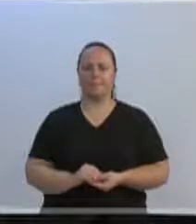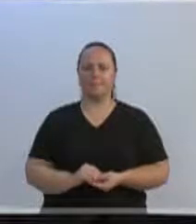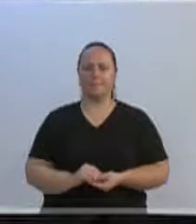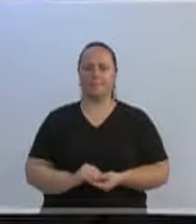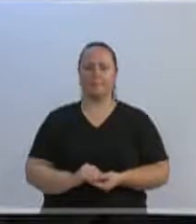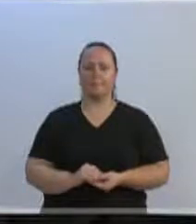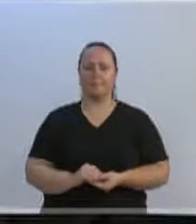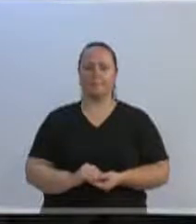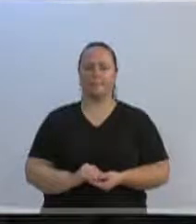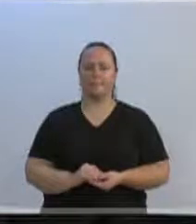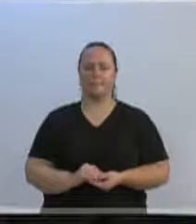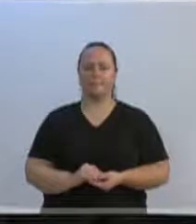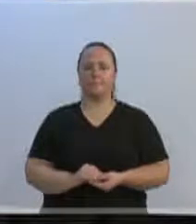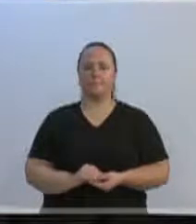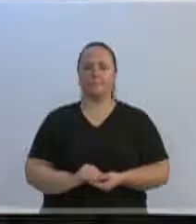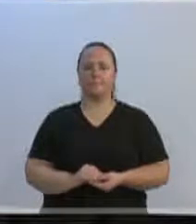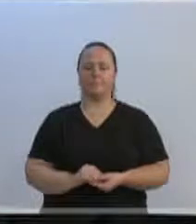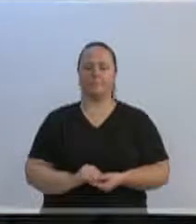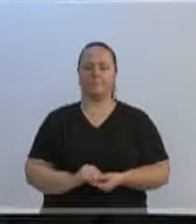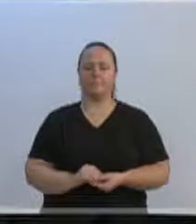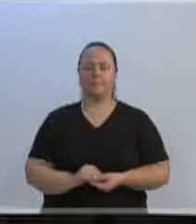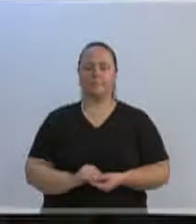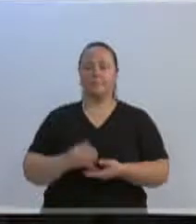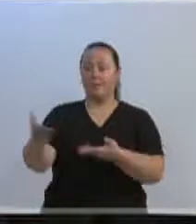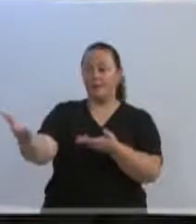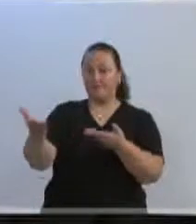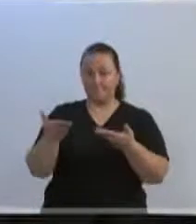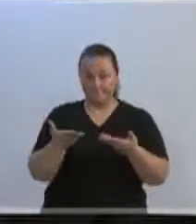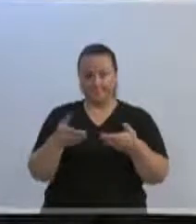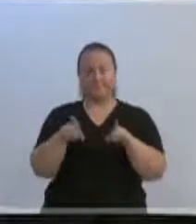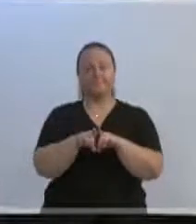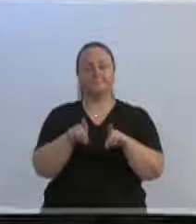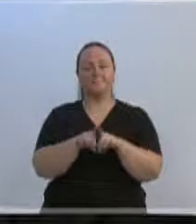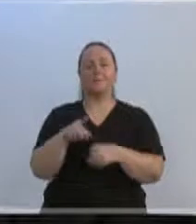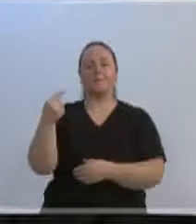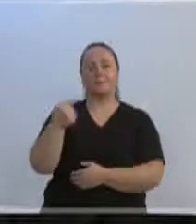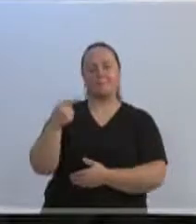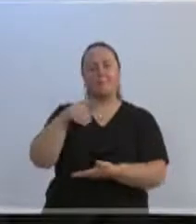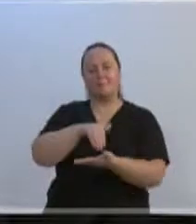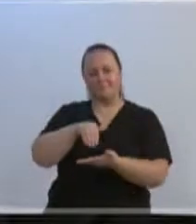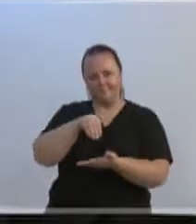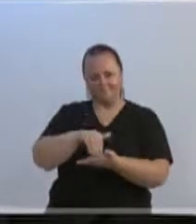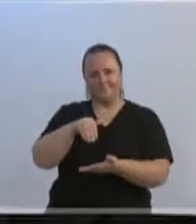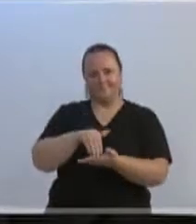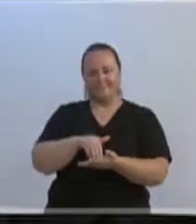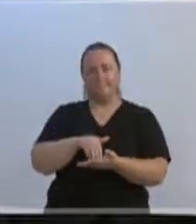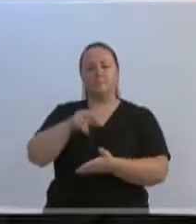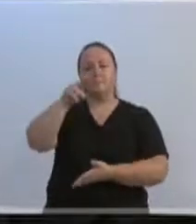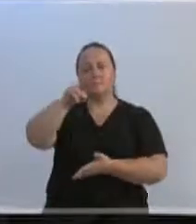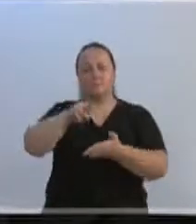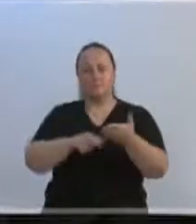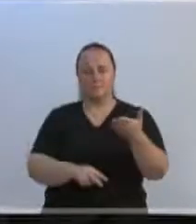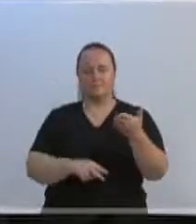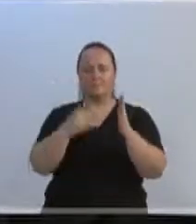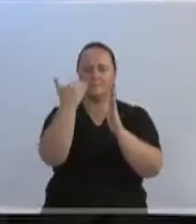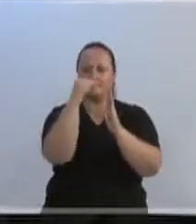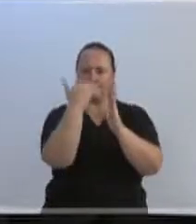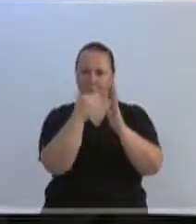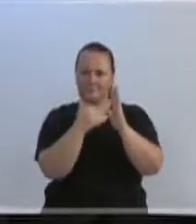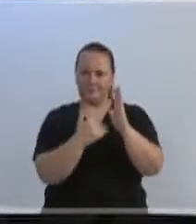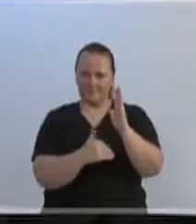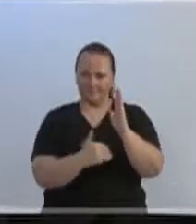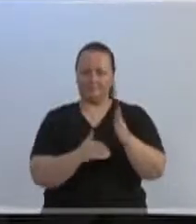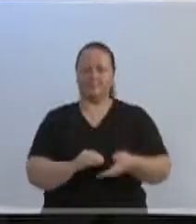é convida agora solicita que o primeiro secretário faça a leitura do expediente